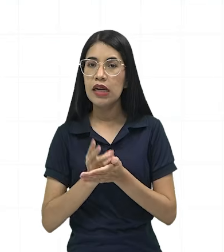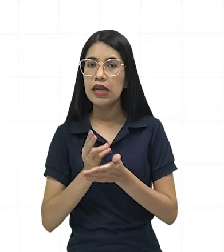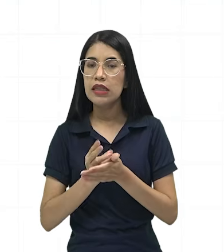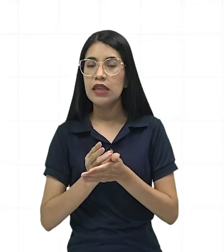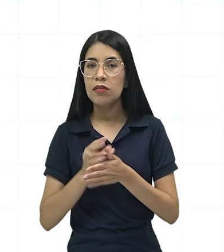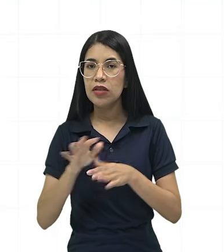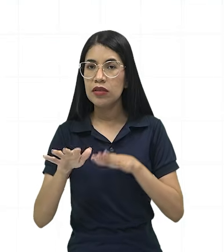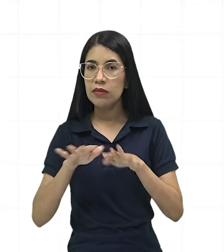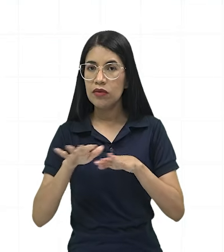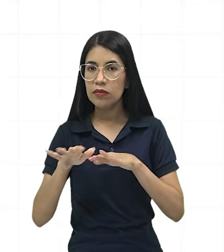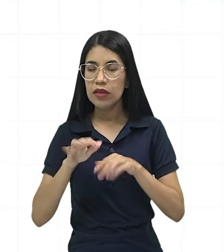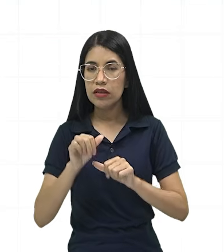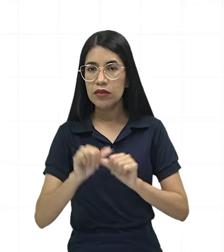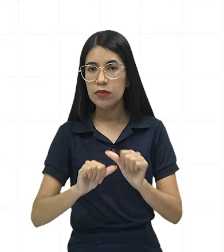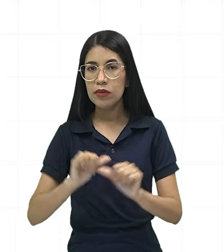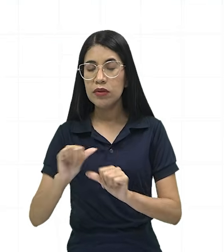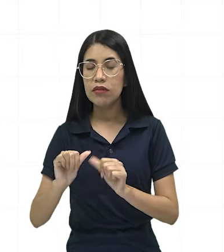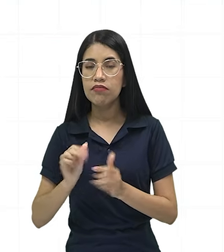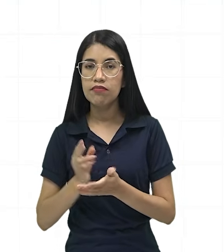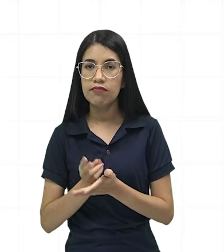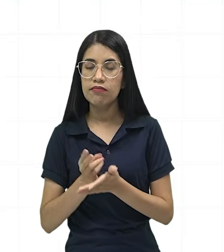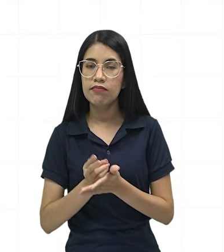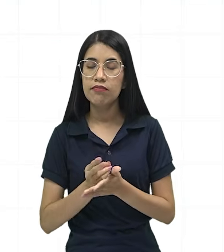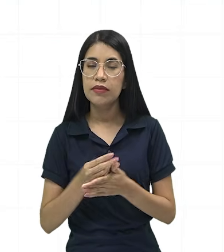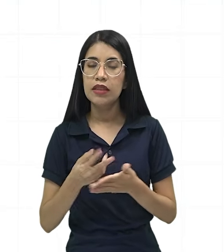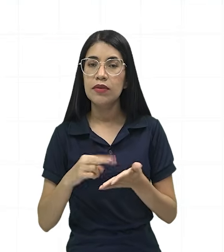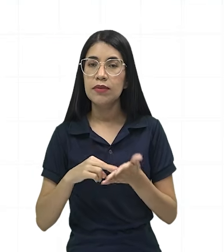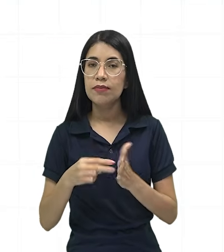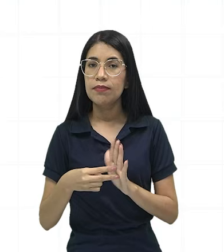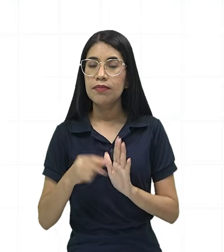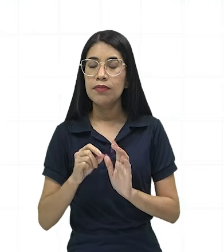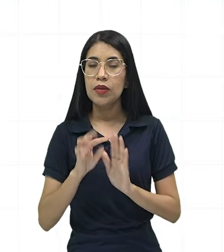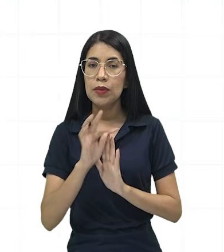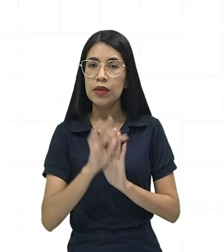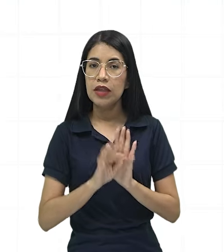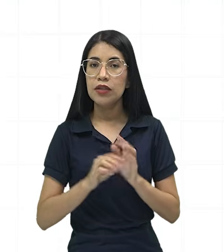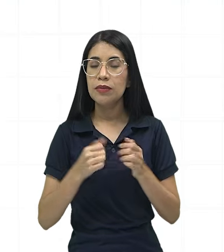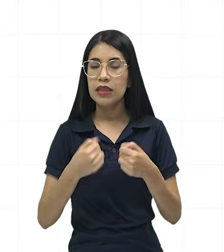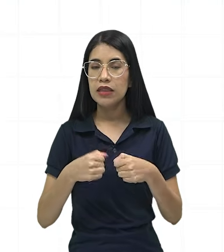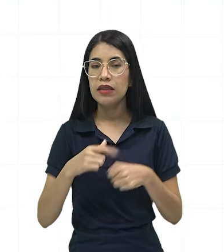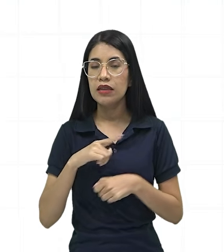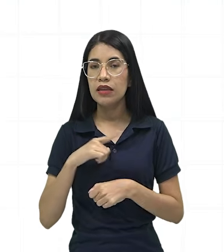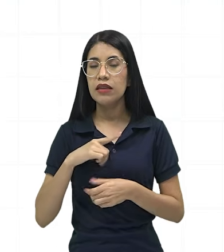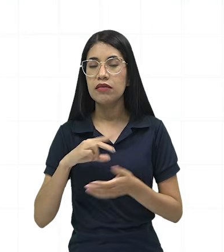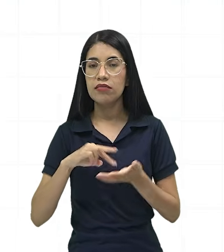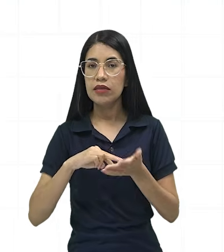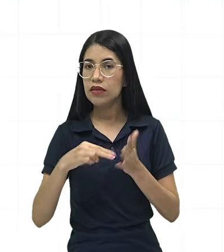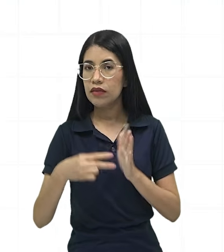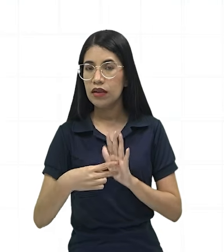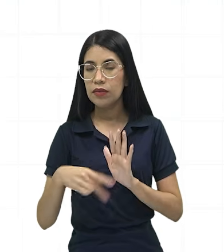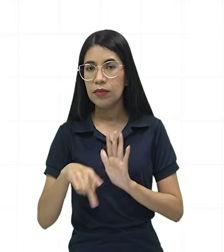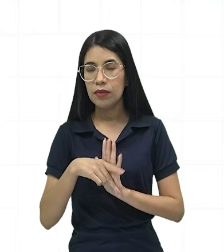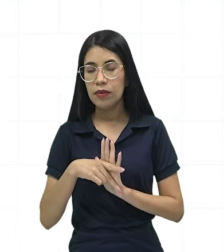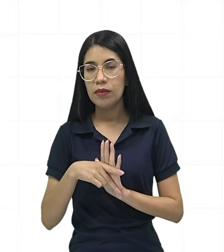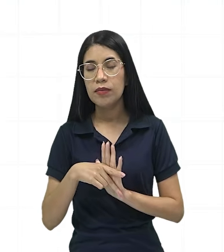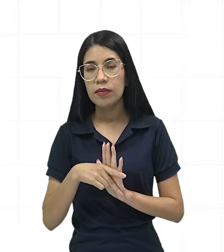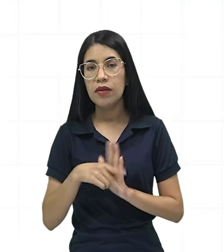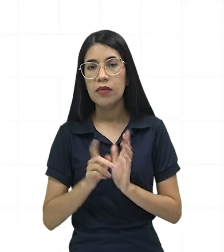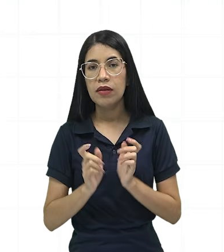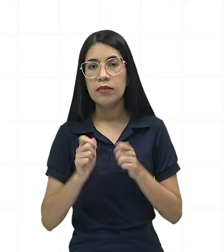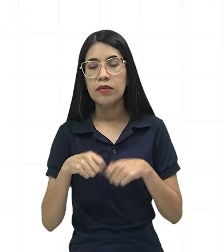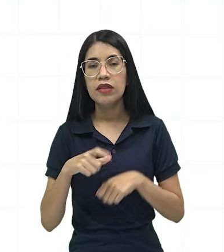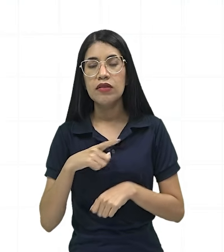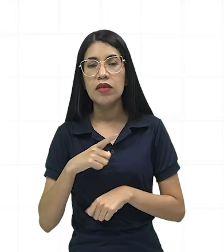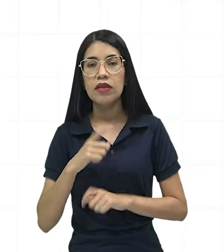movimentação. Então, o texto, ele tem que ter o quê? Um sentido, um significado, para